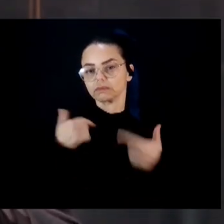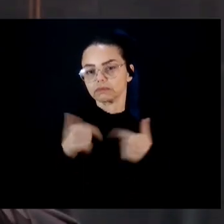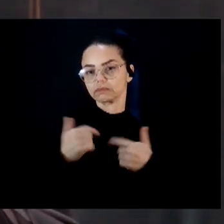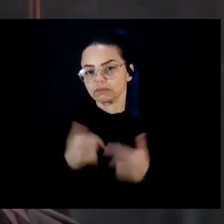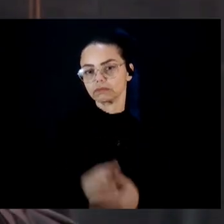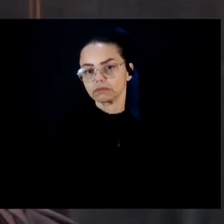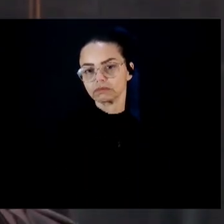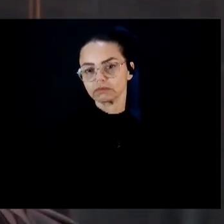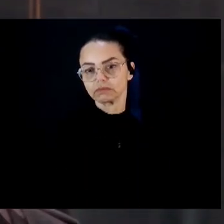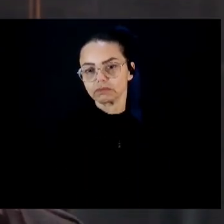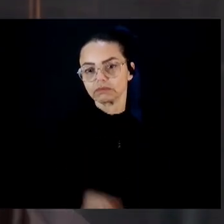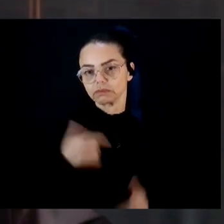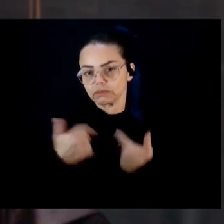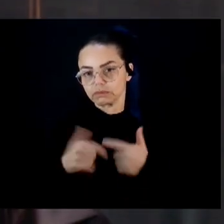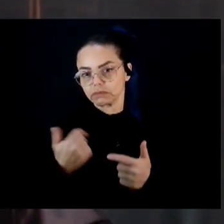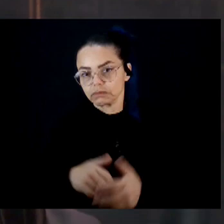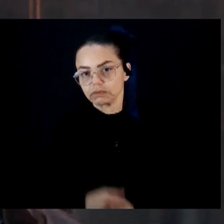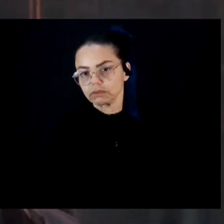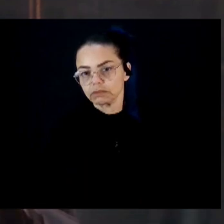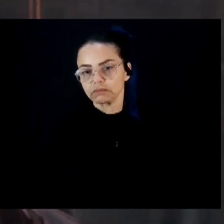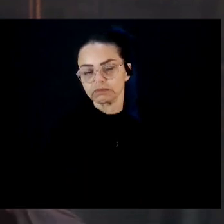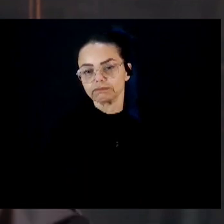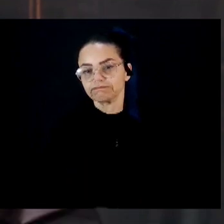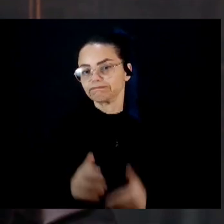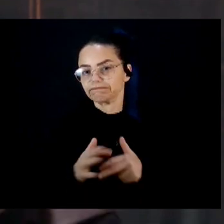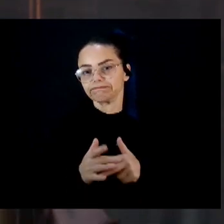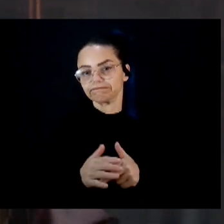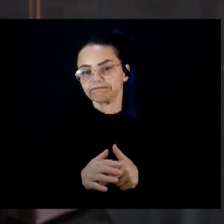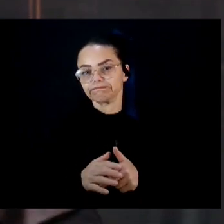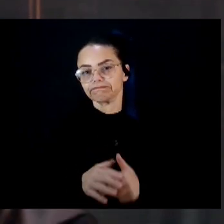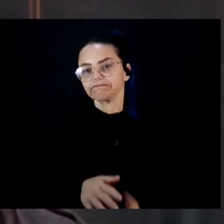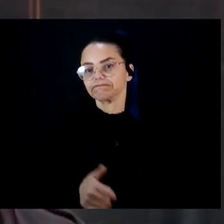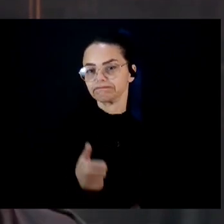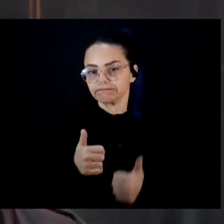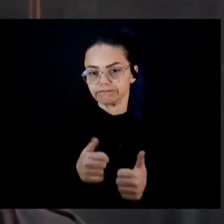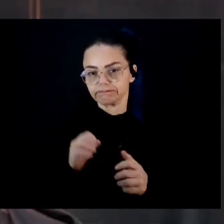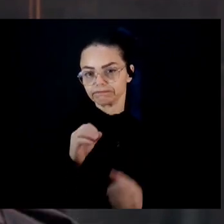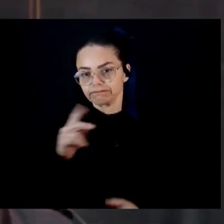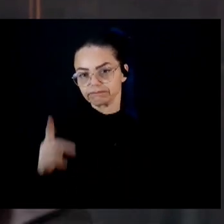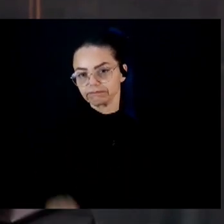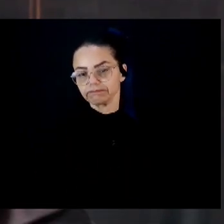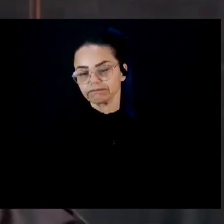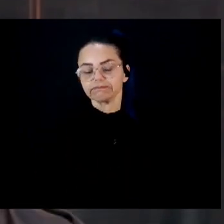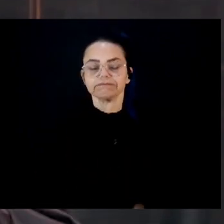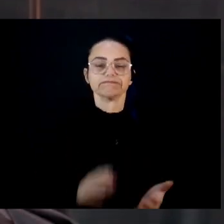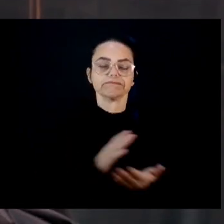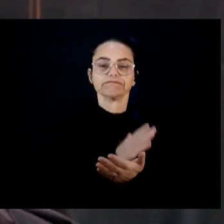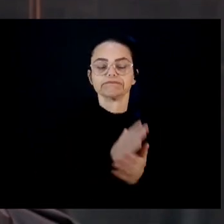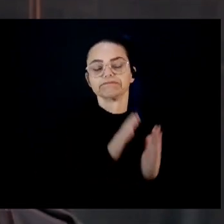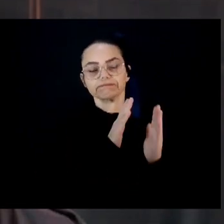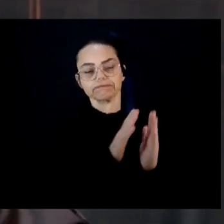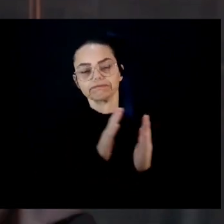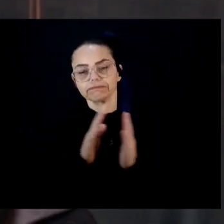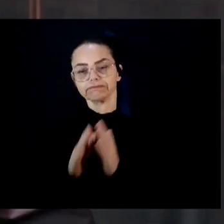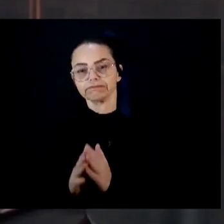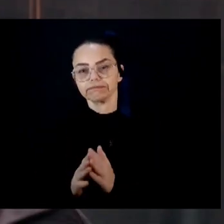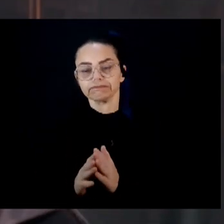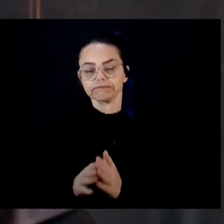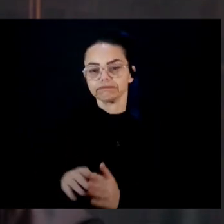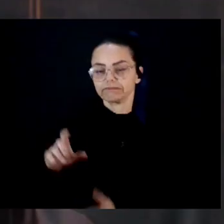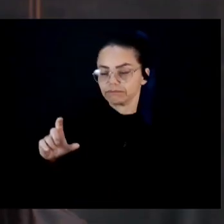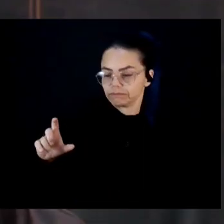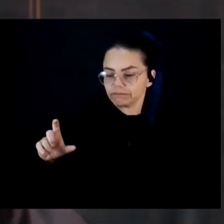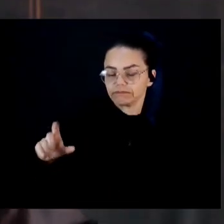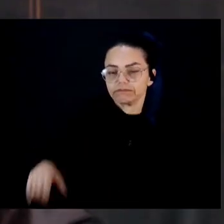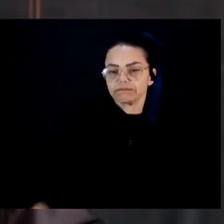o trabalho da paciente não tem muita rotina, então, ok, em algum momento do dia, leva um whey protein, você já sabe